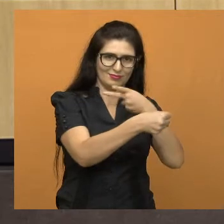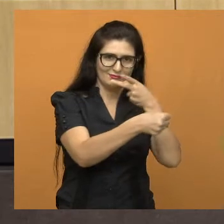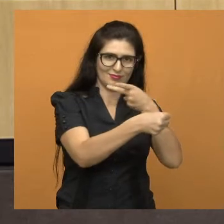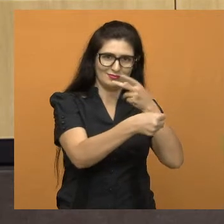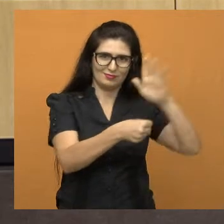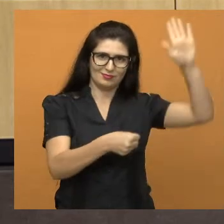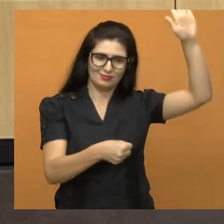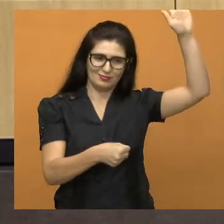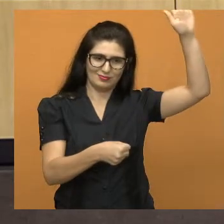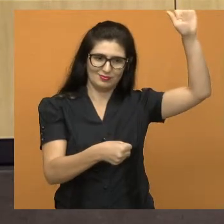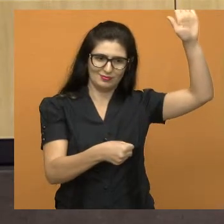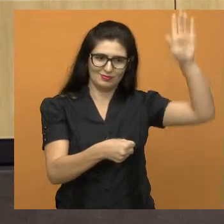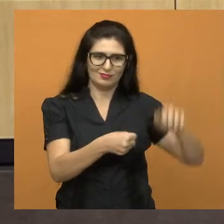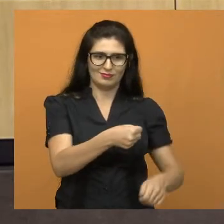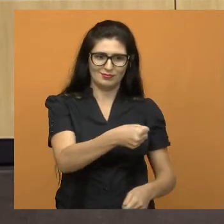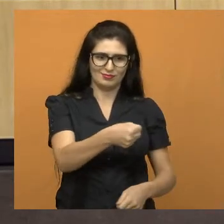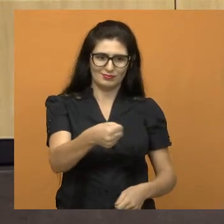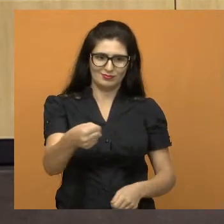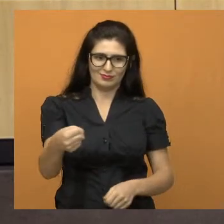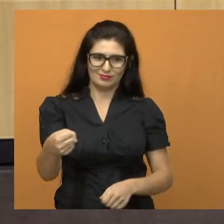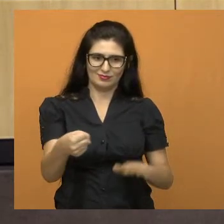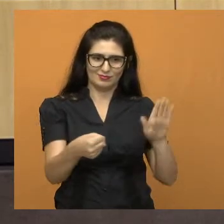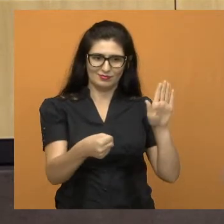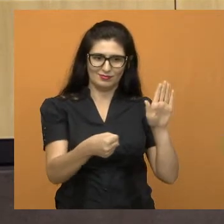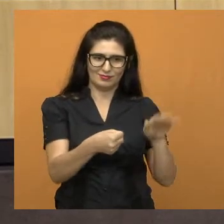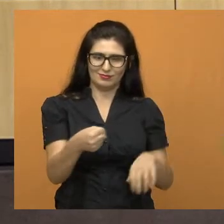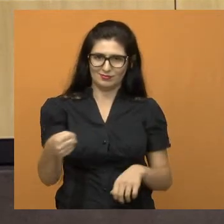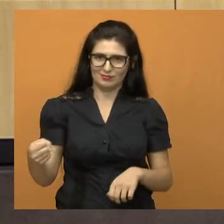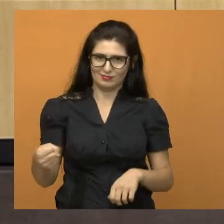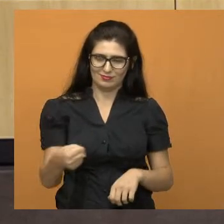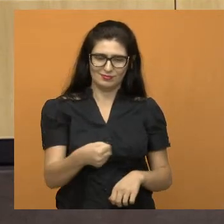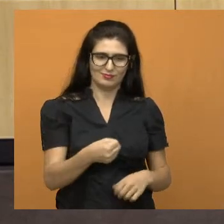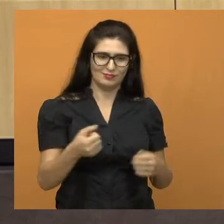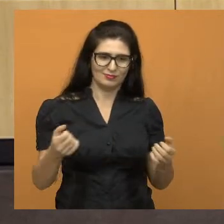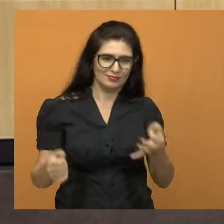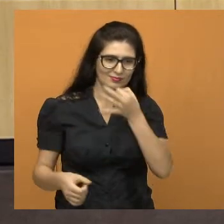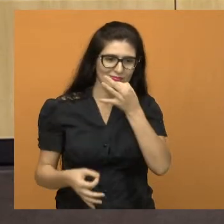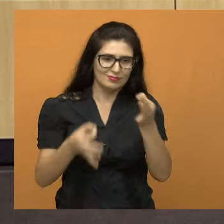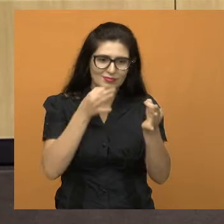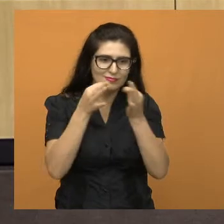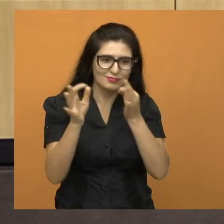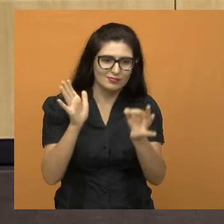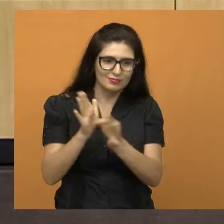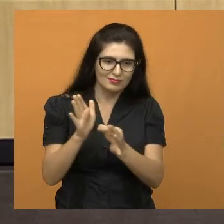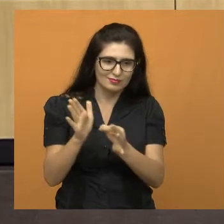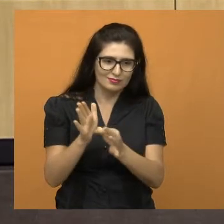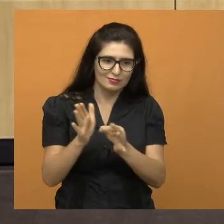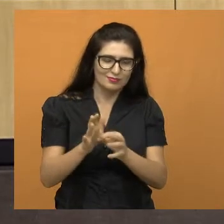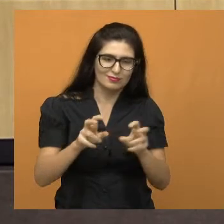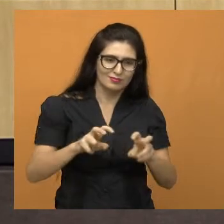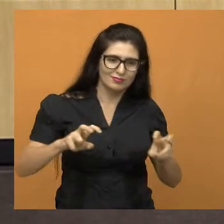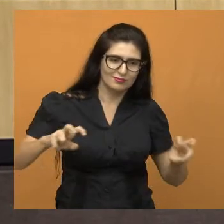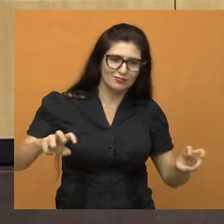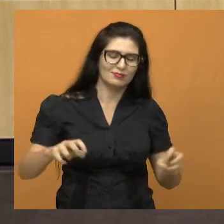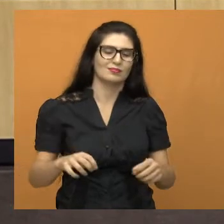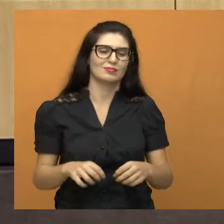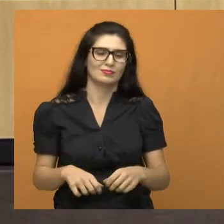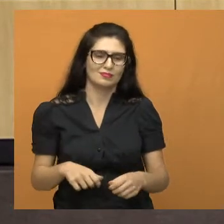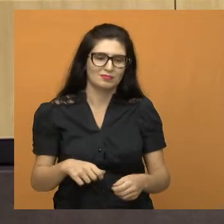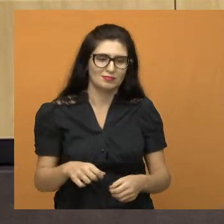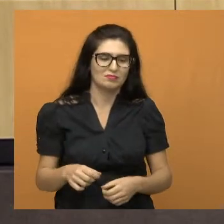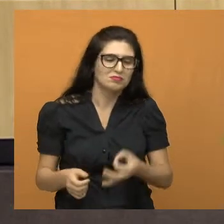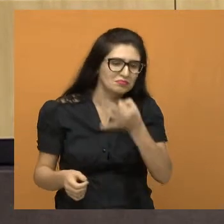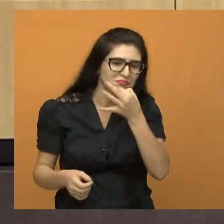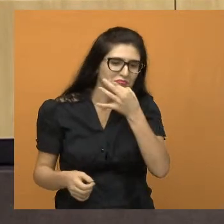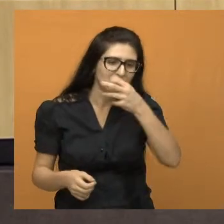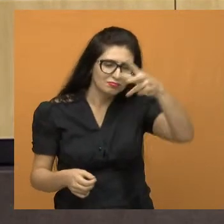a mão para as meninas que elas vão. Esse momento, então, inclusive, é de sugestões, tanto para a mesa, quanto para a prefeitura, para o legislativo,